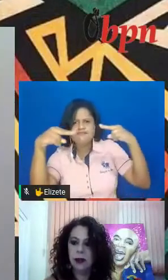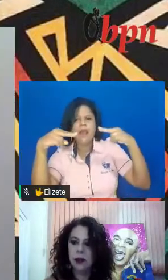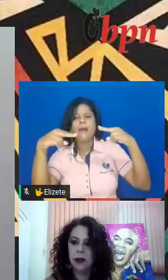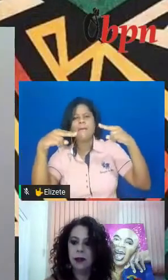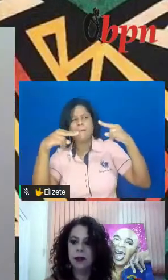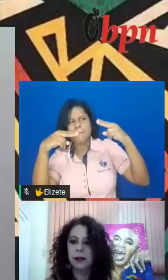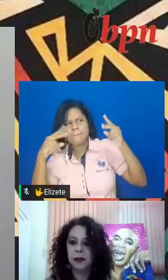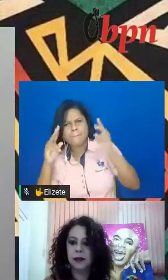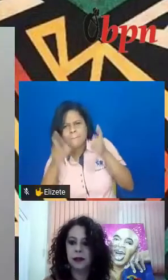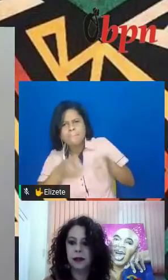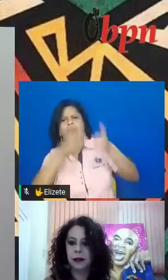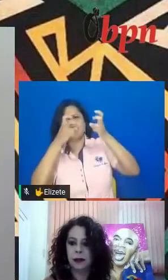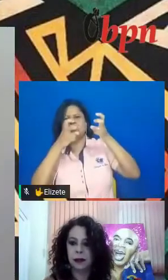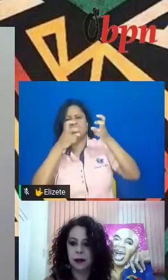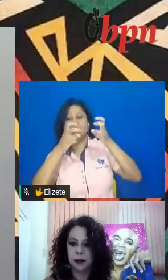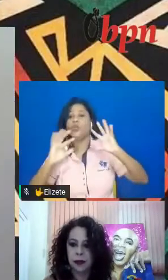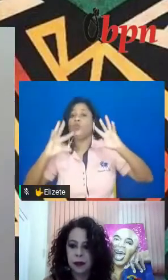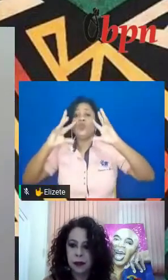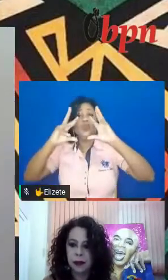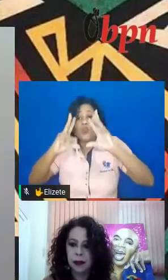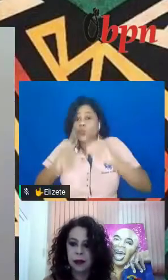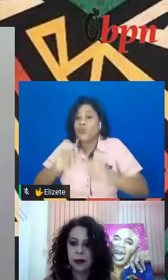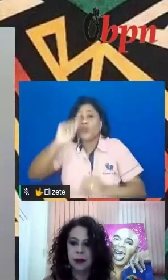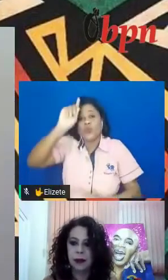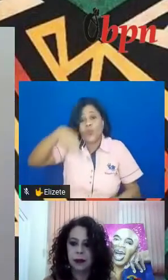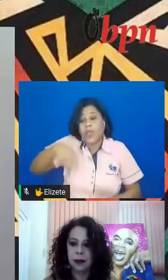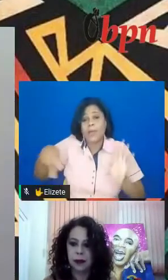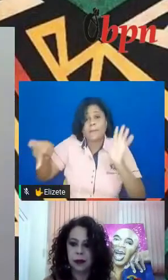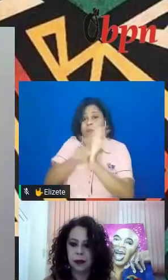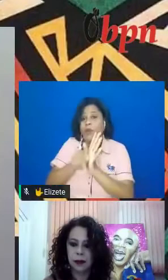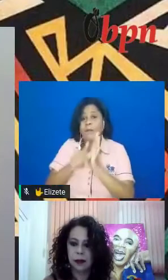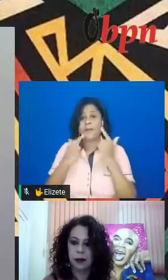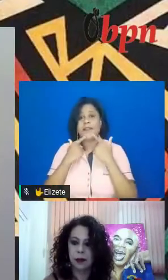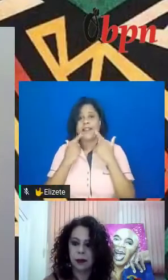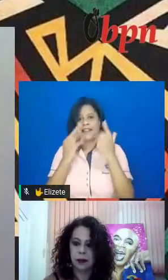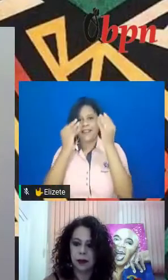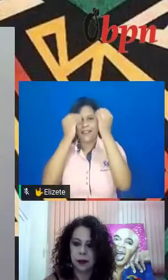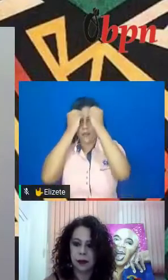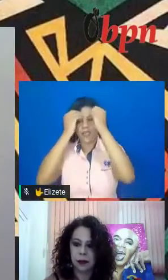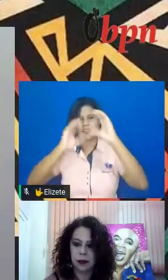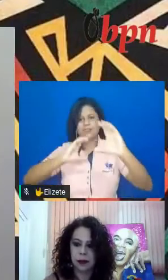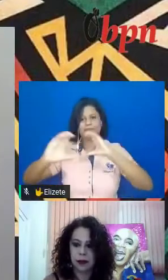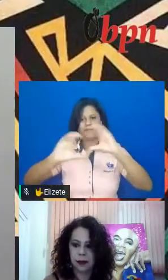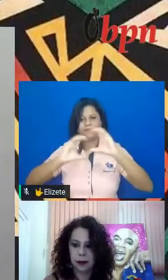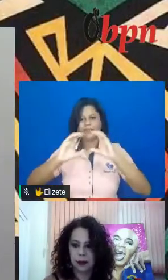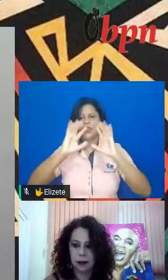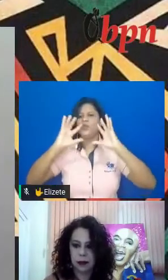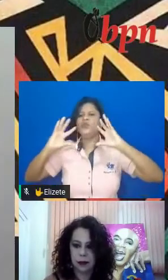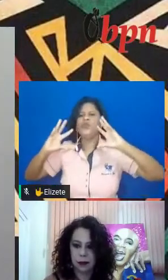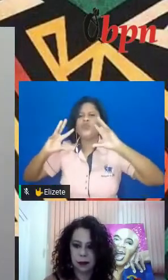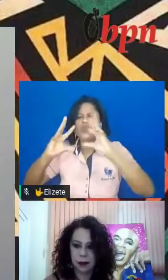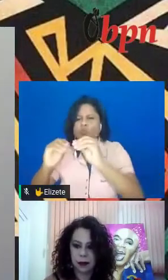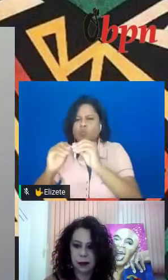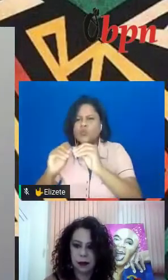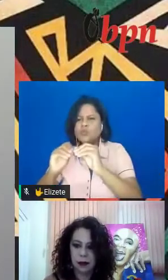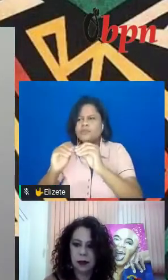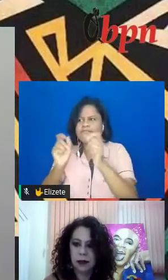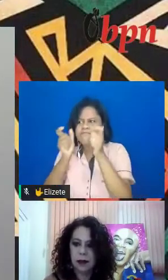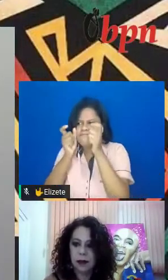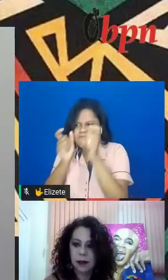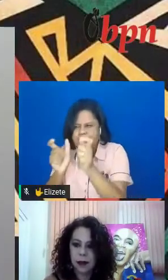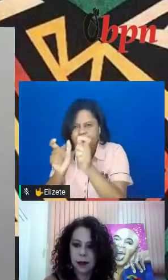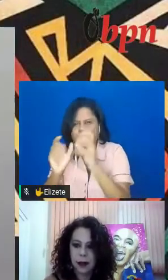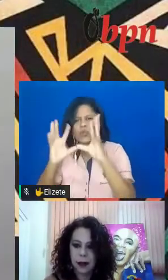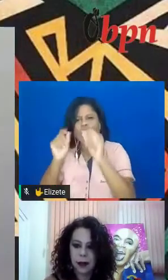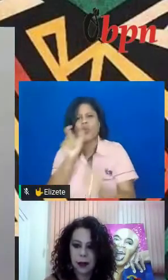porque tudo é sinal. Esteja à escuta, tudo fala, tudo é